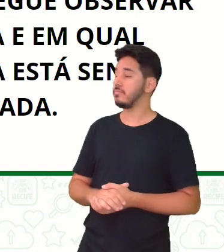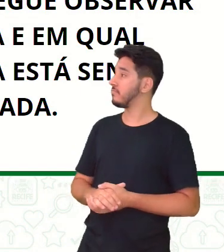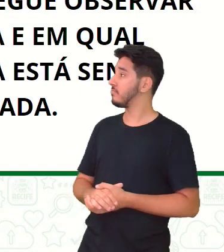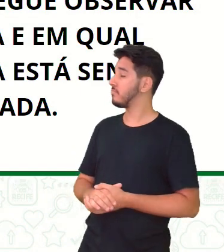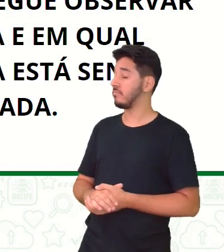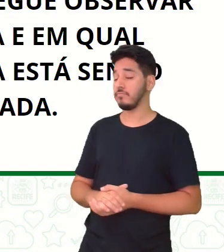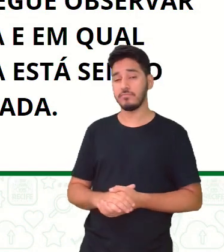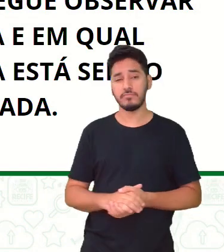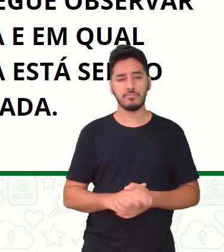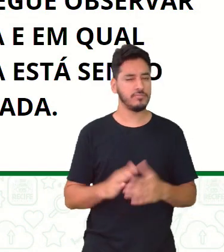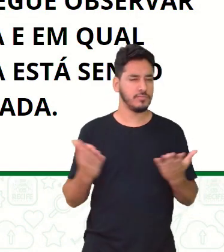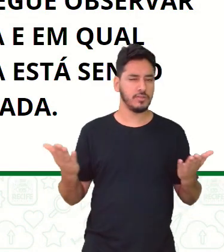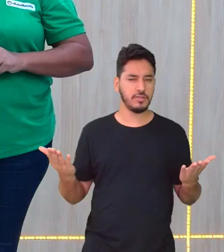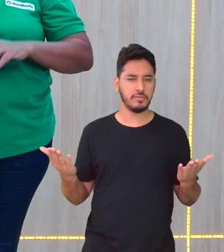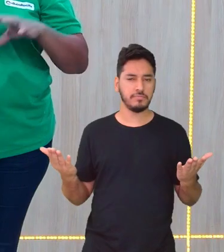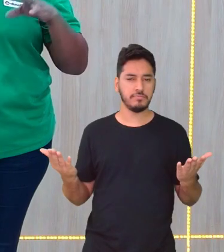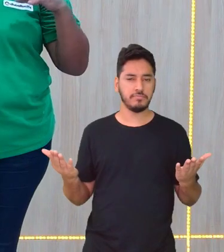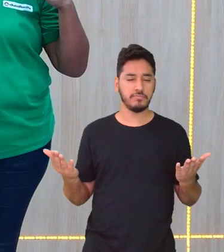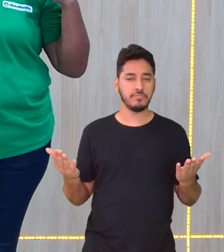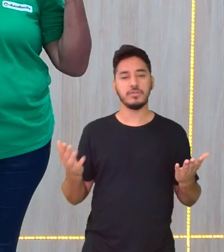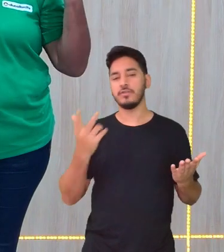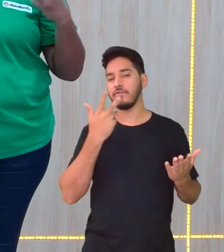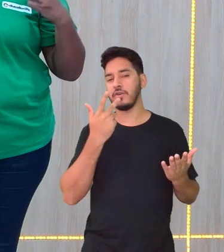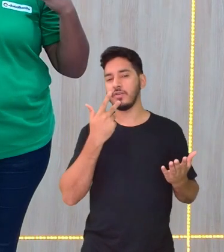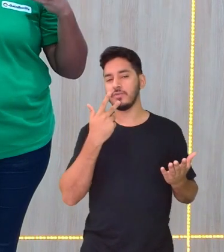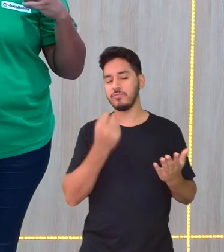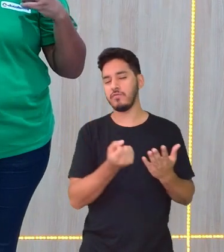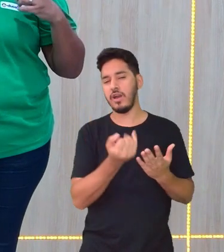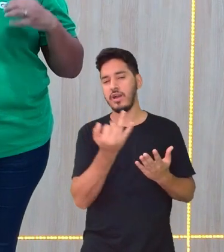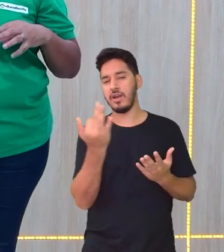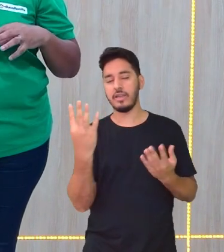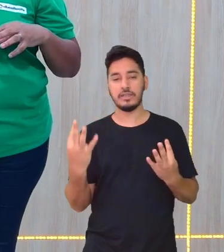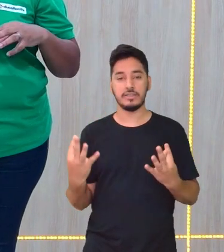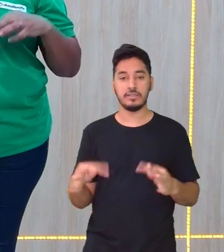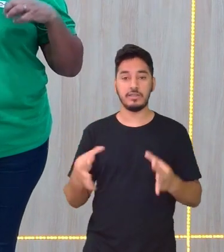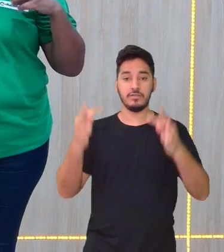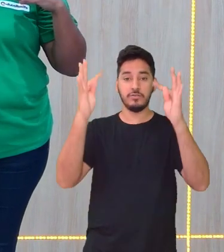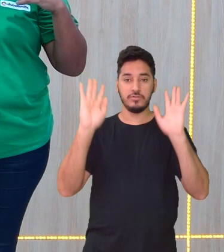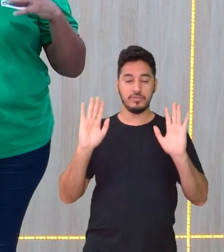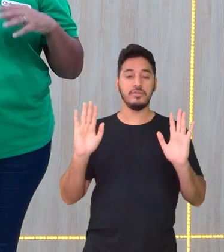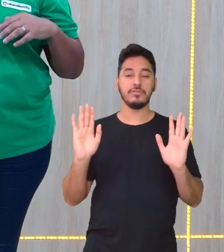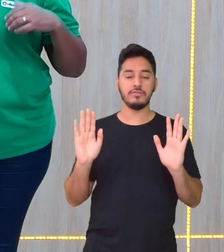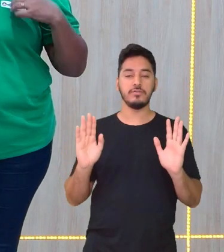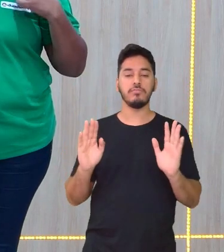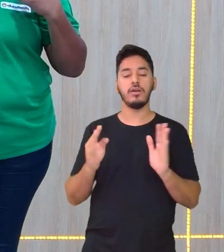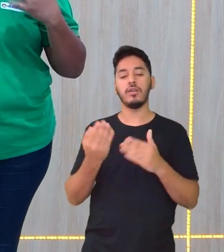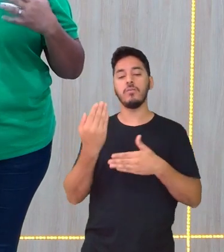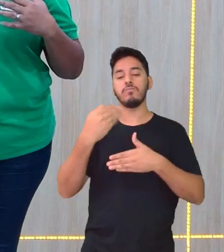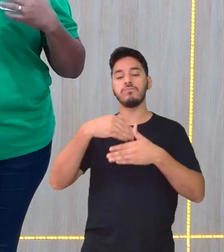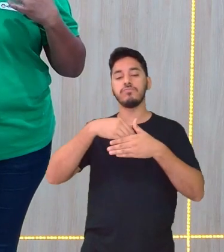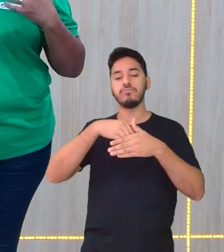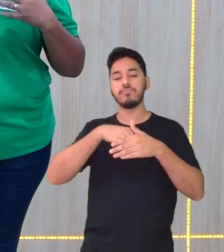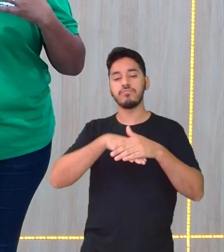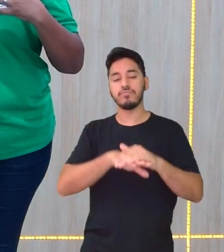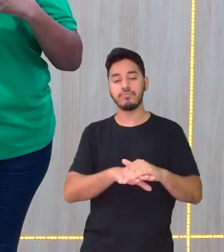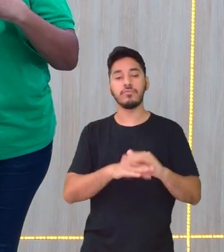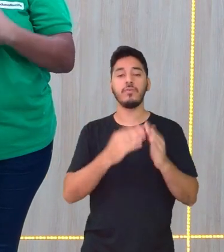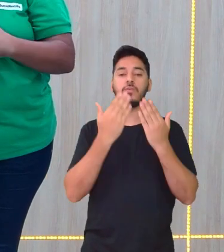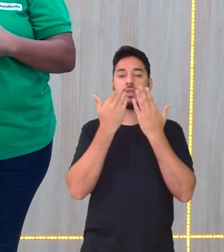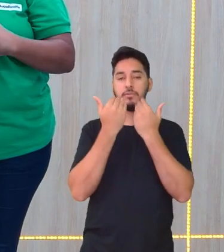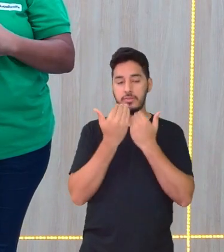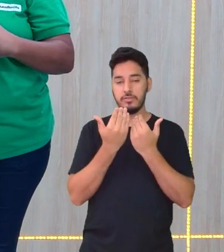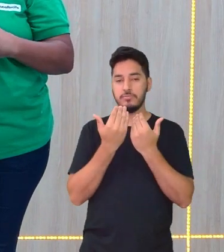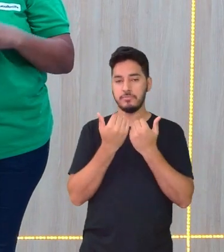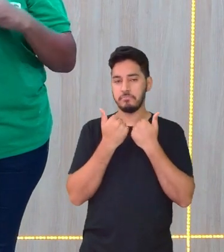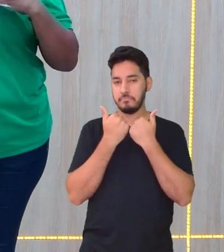E aí, gente, a gente falou sobre várias tecnologias para conservar os